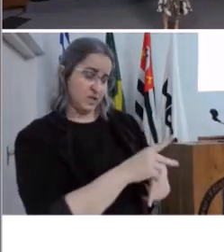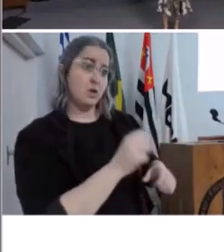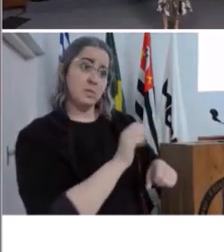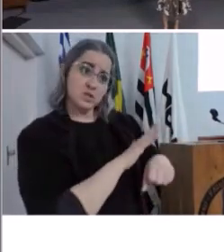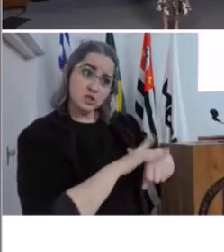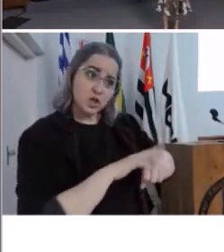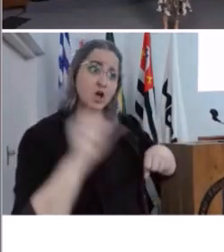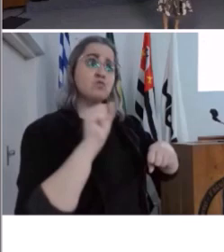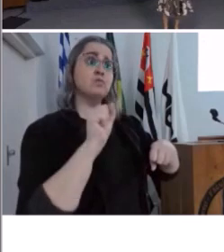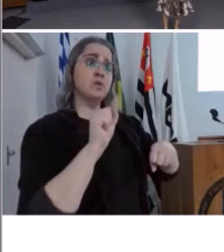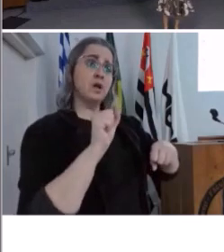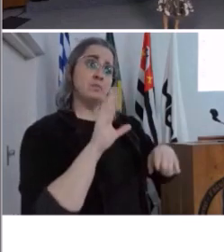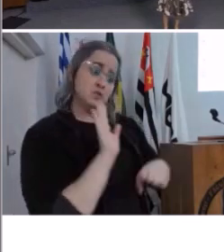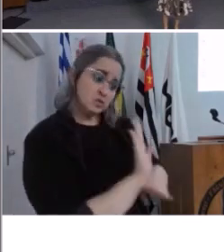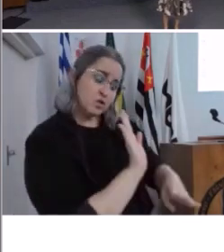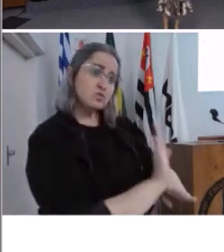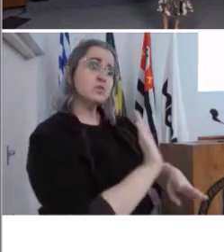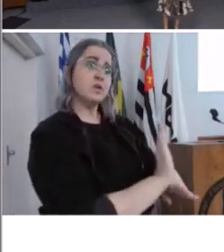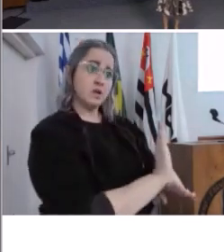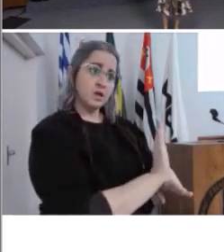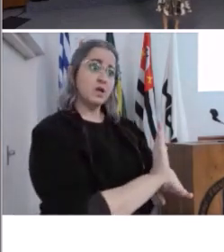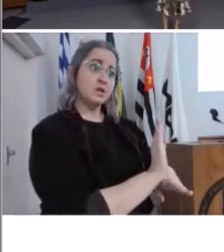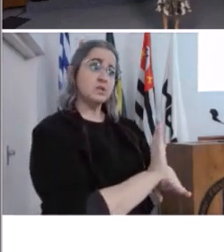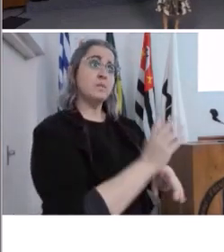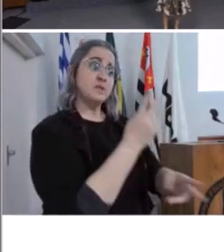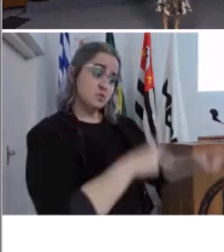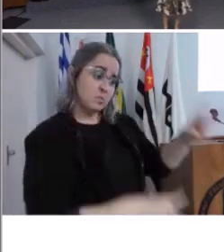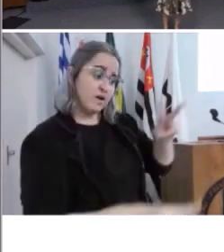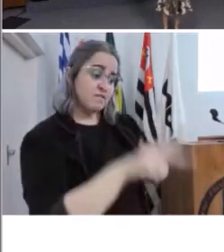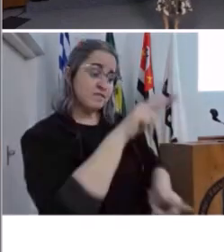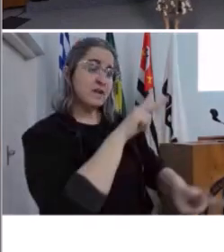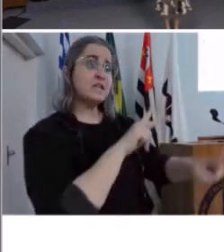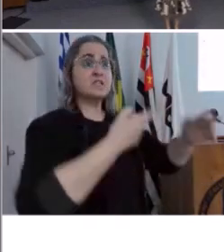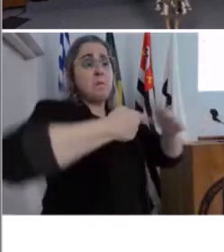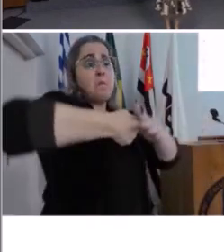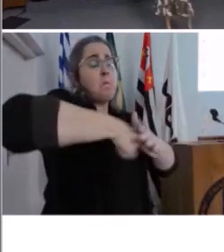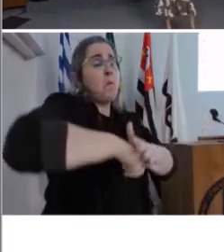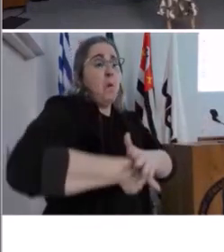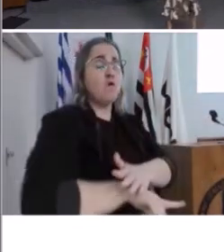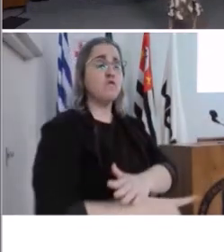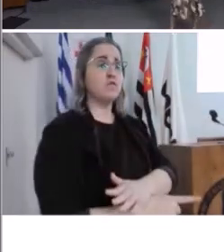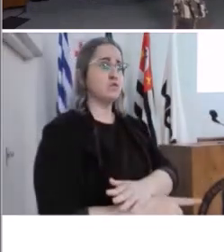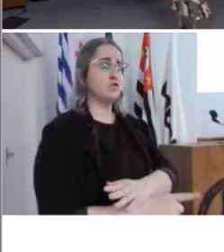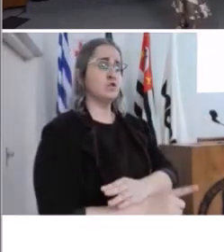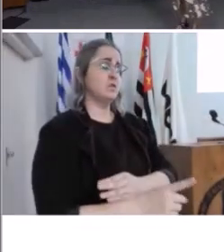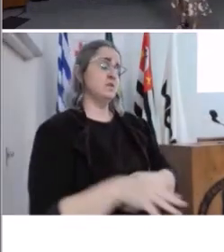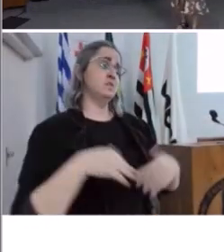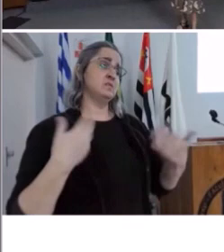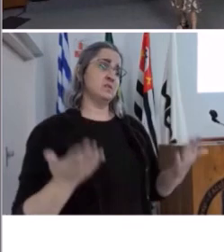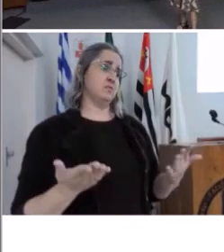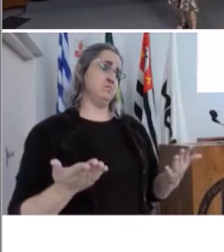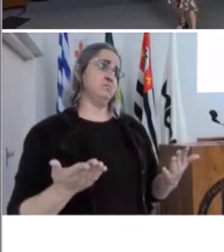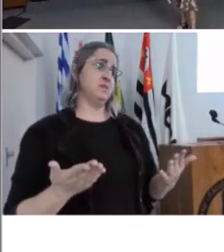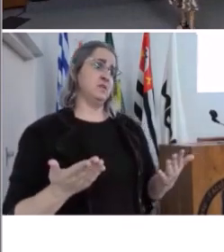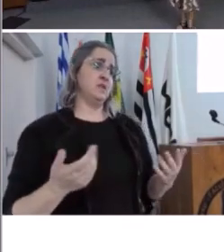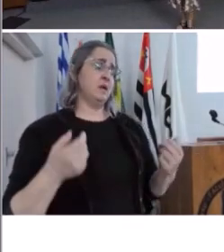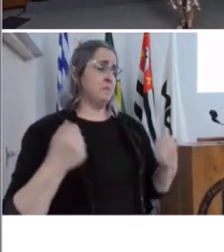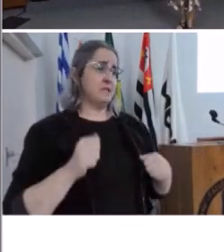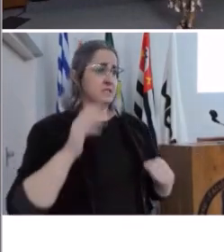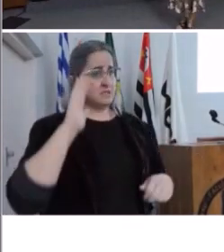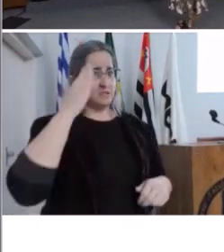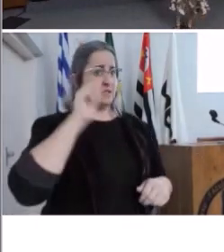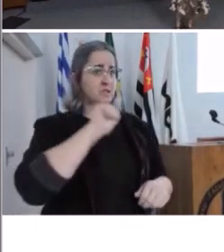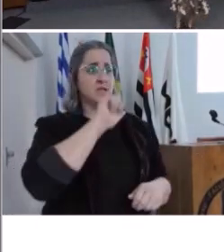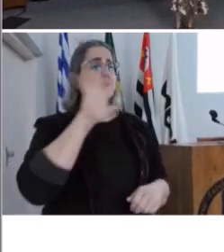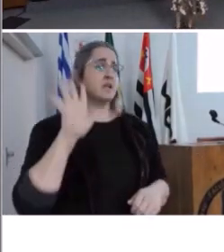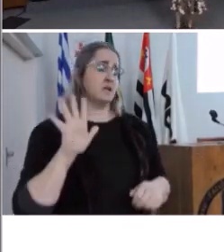Então, qual é a identificação disso? Precisamos fazer uma avaliação de genética. Então, não tem como você só extrapolar, né, a cavidade